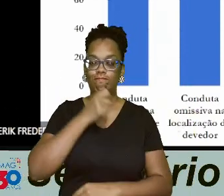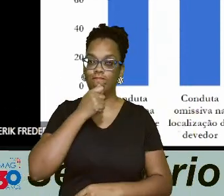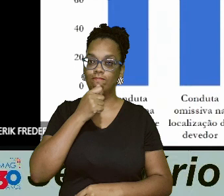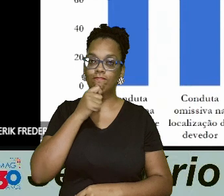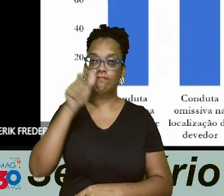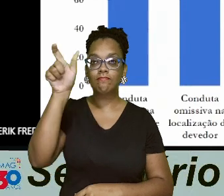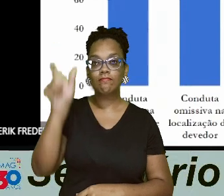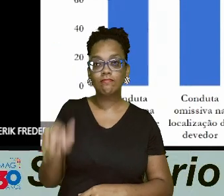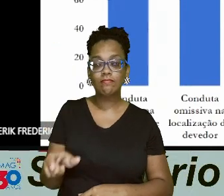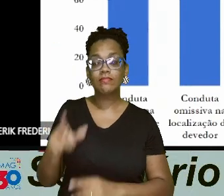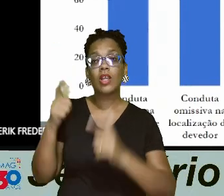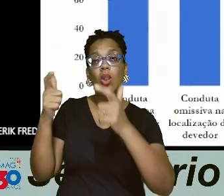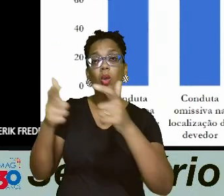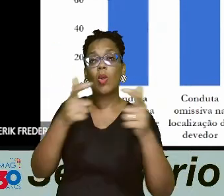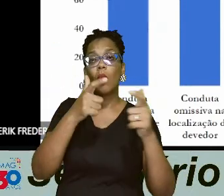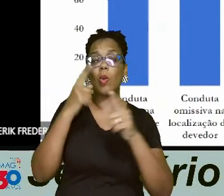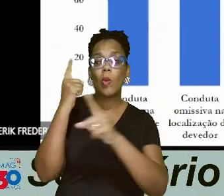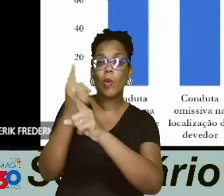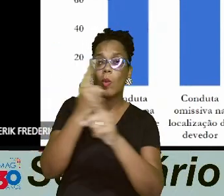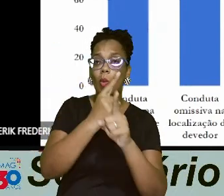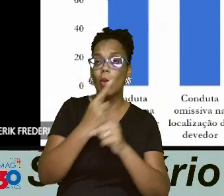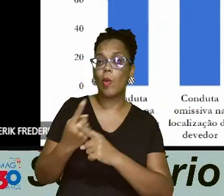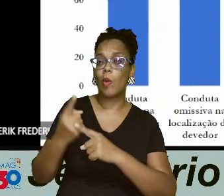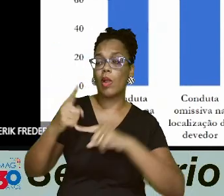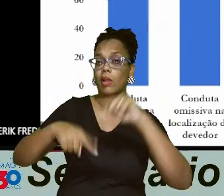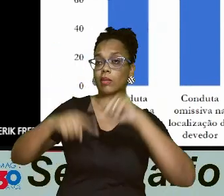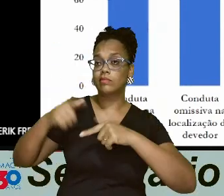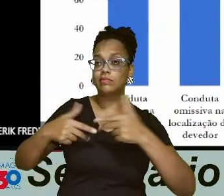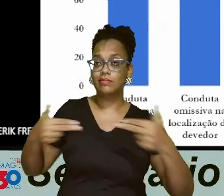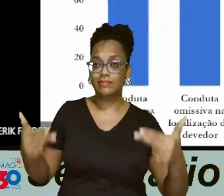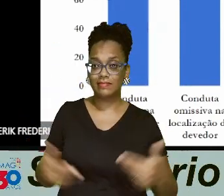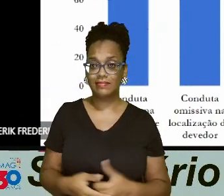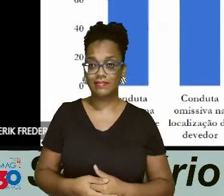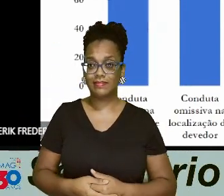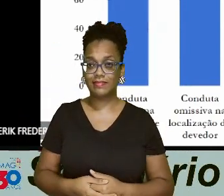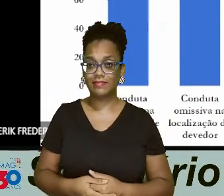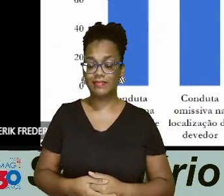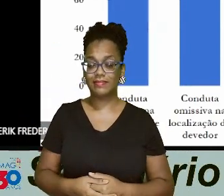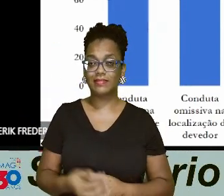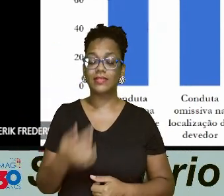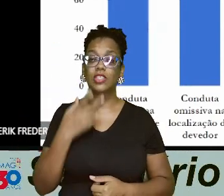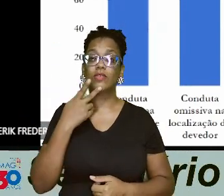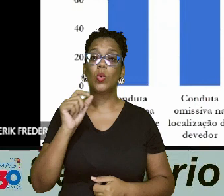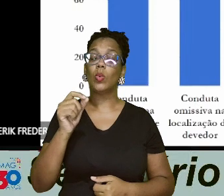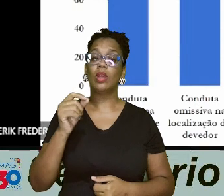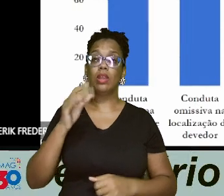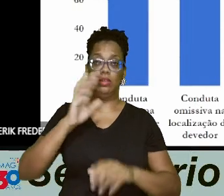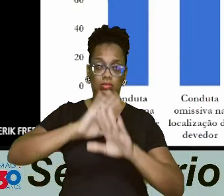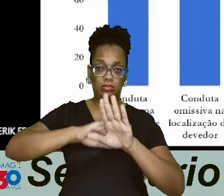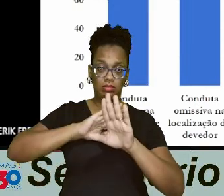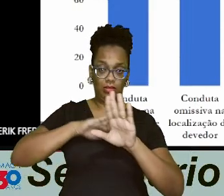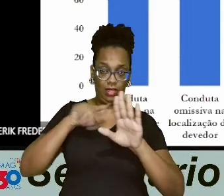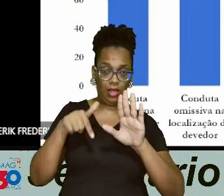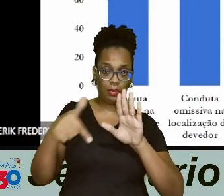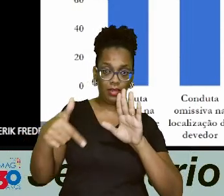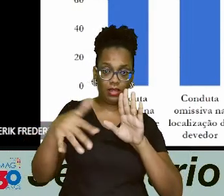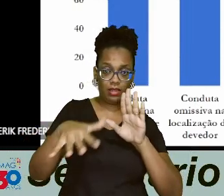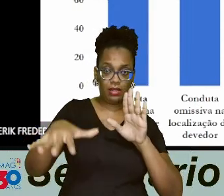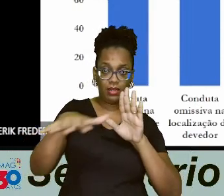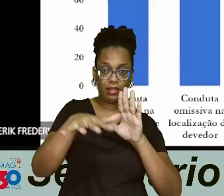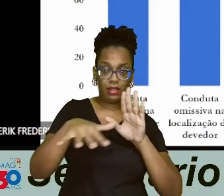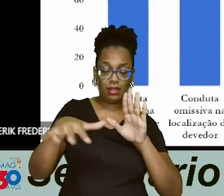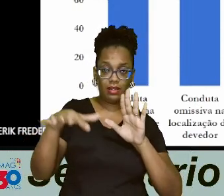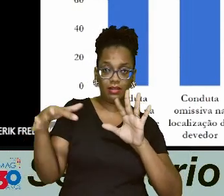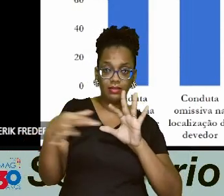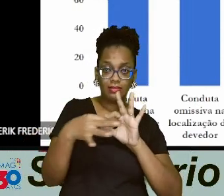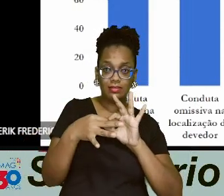na localização de bens. Então, eu diria, o precedente está sendo aplicado dentro do seu espírito?